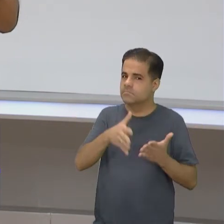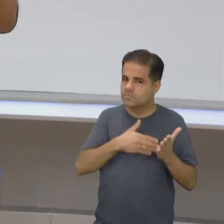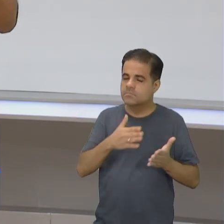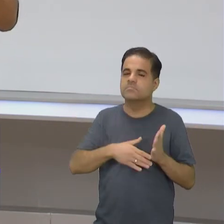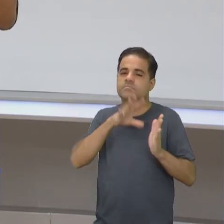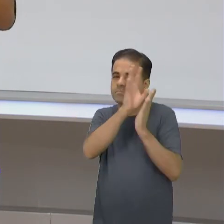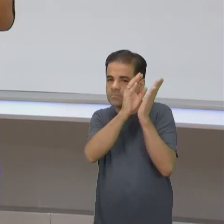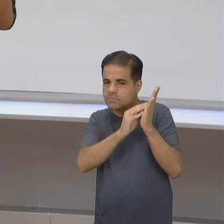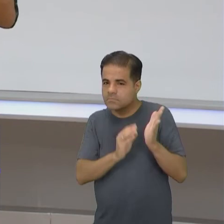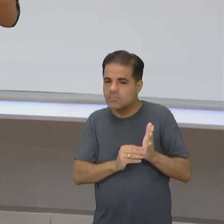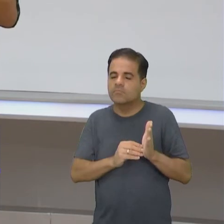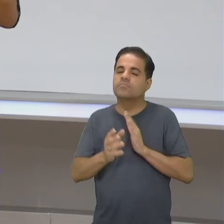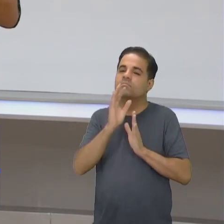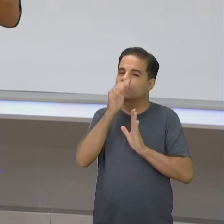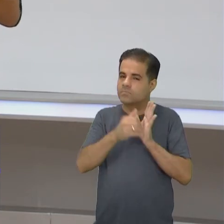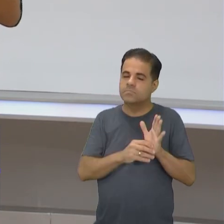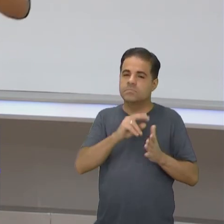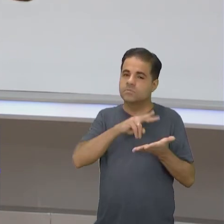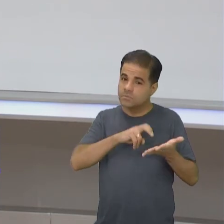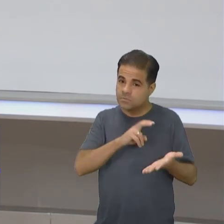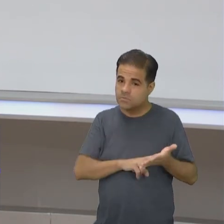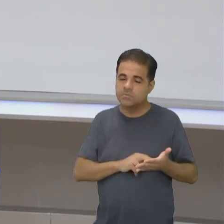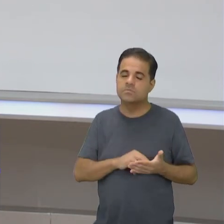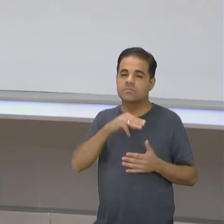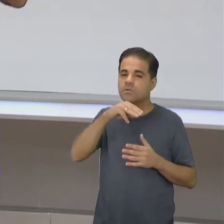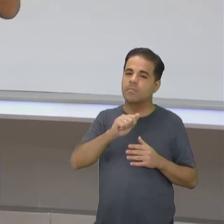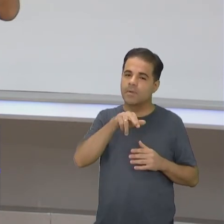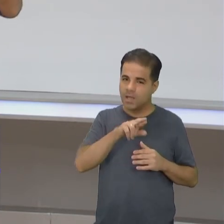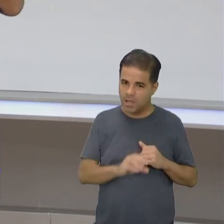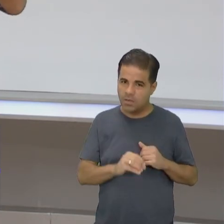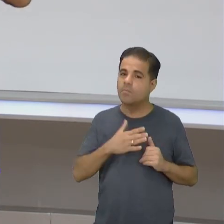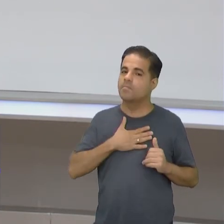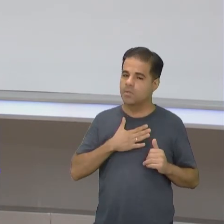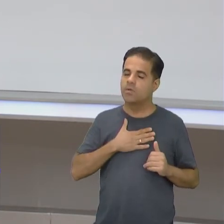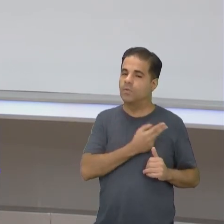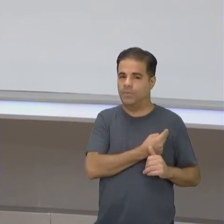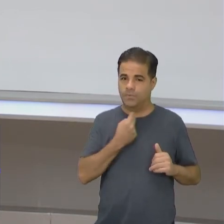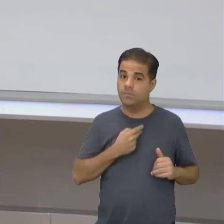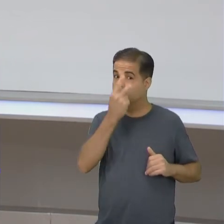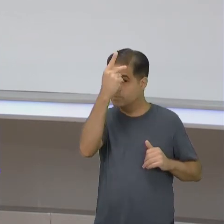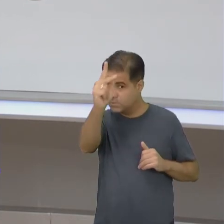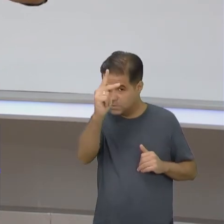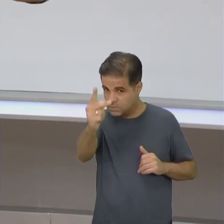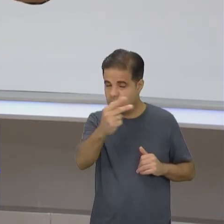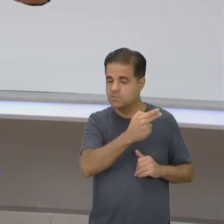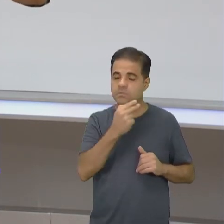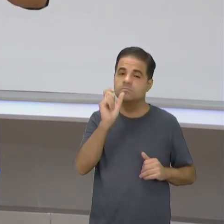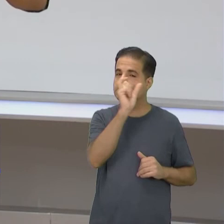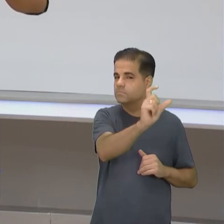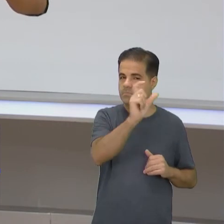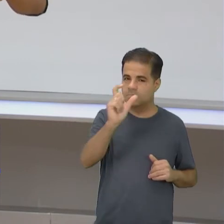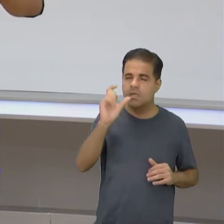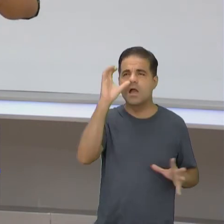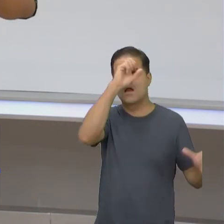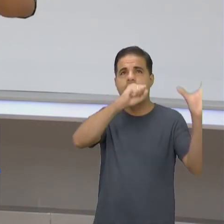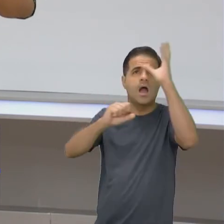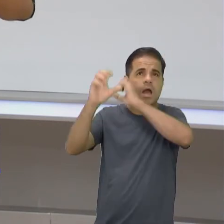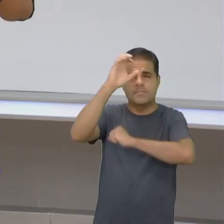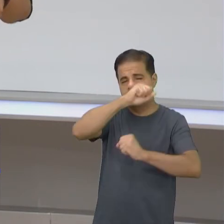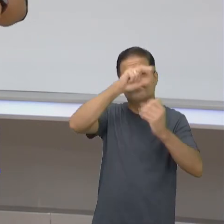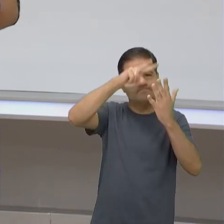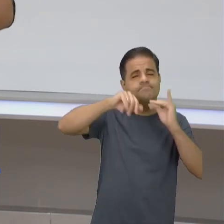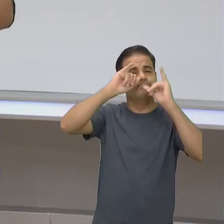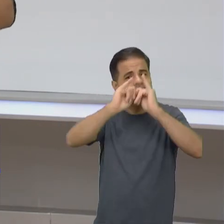tá certo? Coloca lá, vocabulário do Mauro Marcel, no caso meu nome, mas coloca no seu, certo? Palavras que aprendi lendo